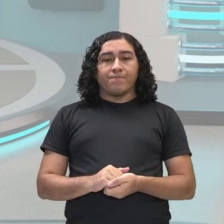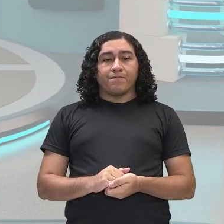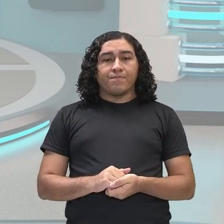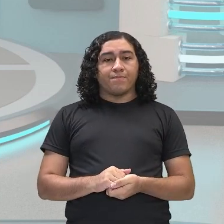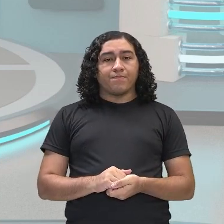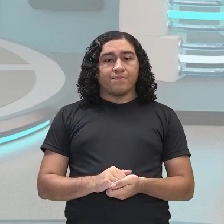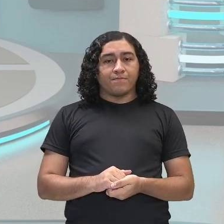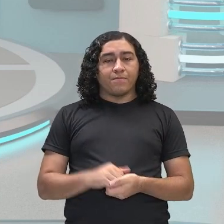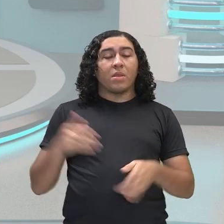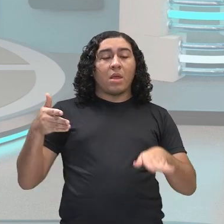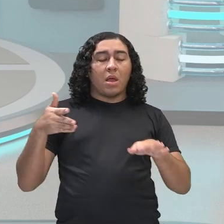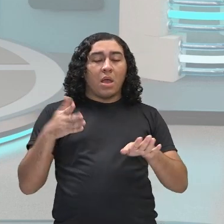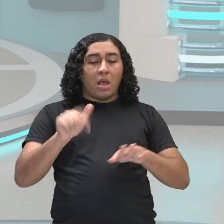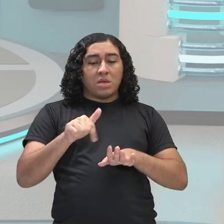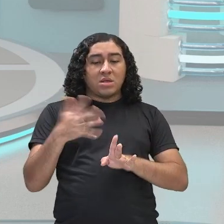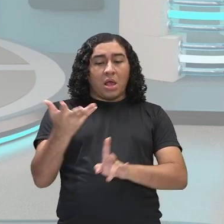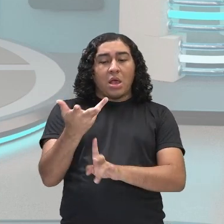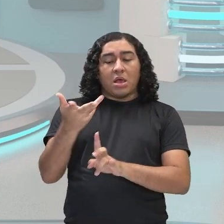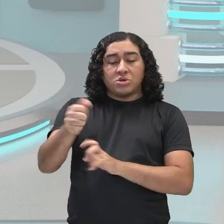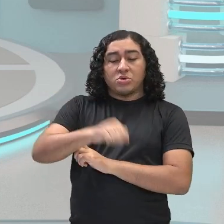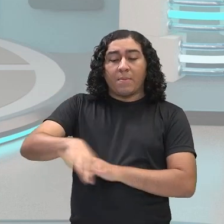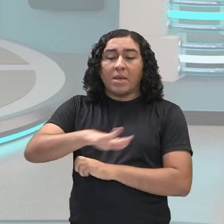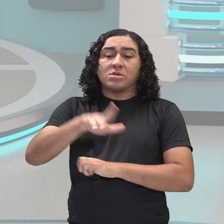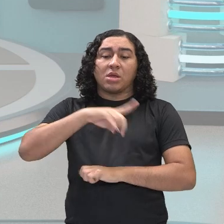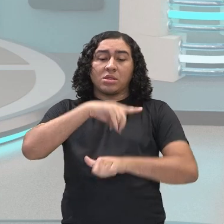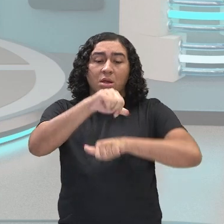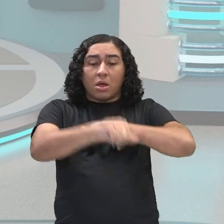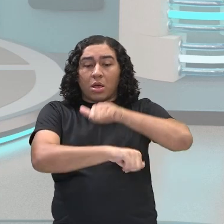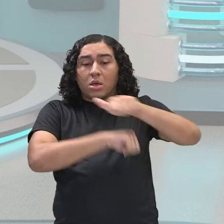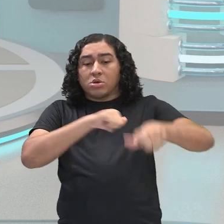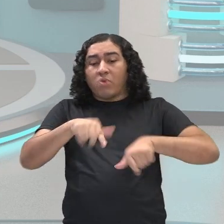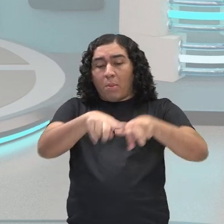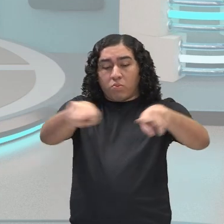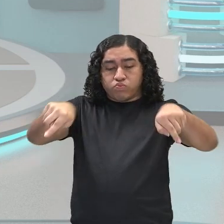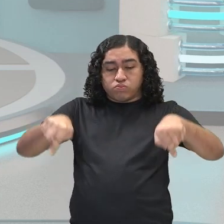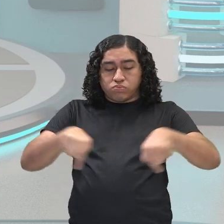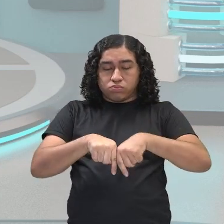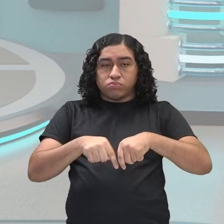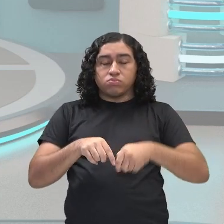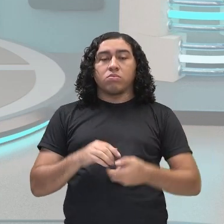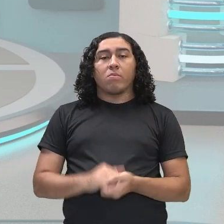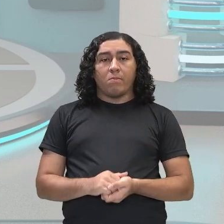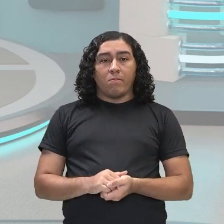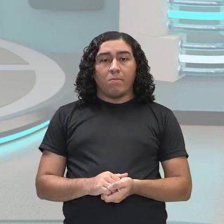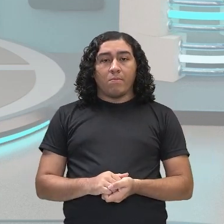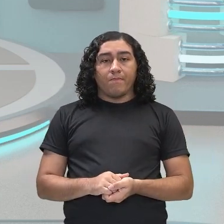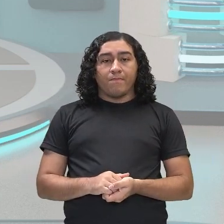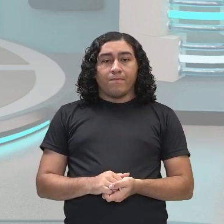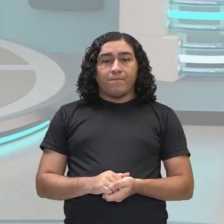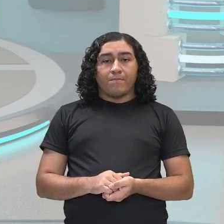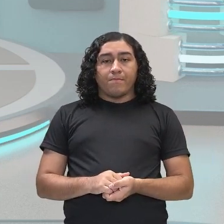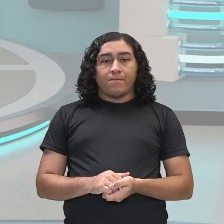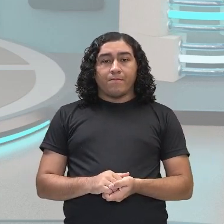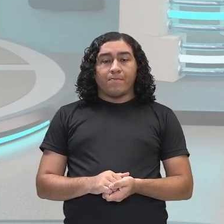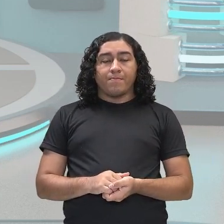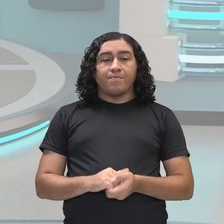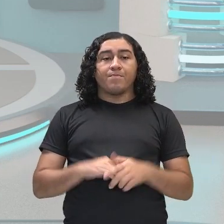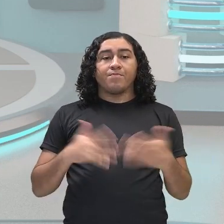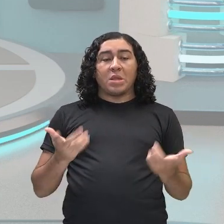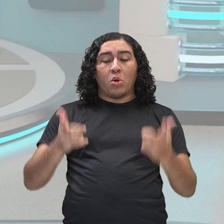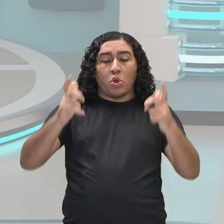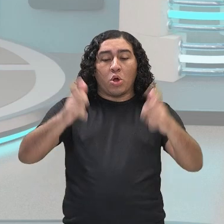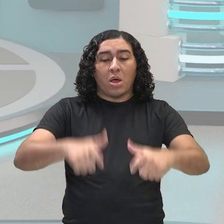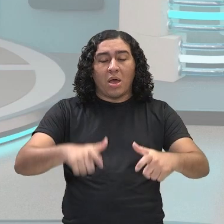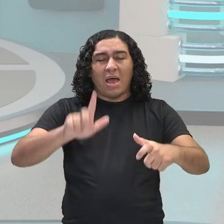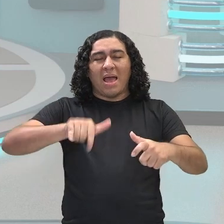instalação ela passa a modificar o ambiente. Então, o local ele é apenas,